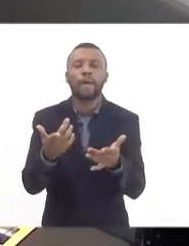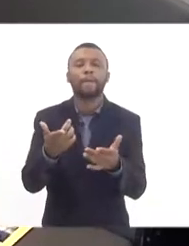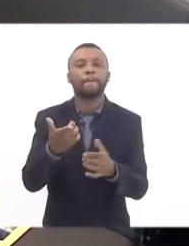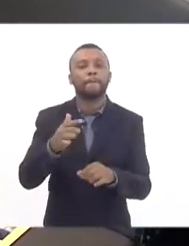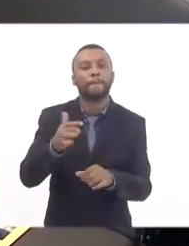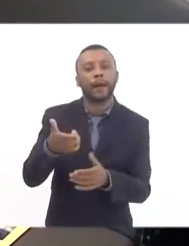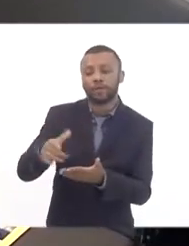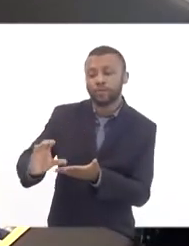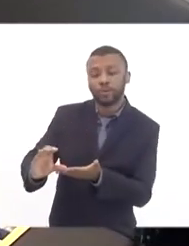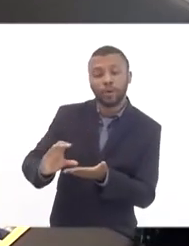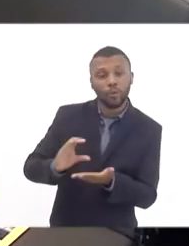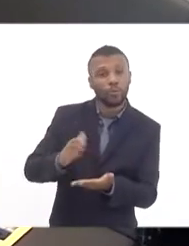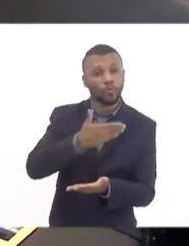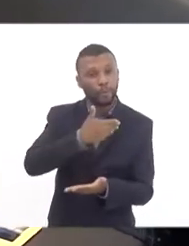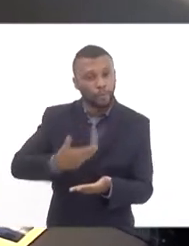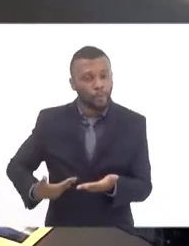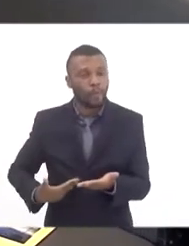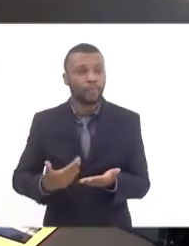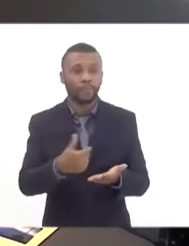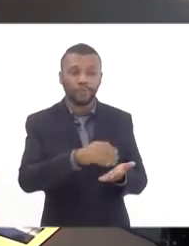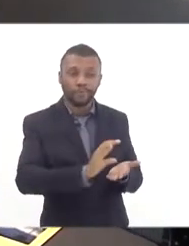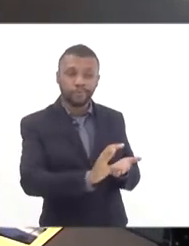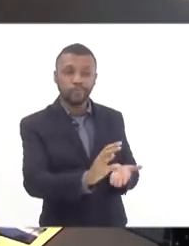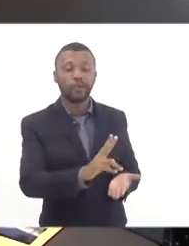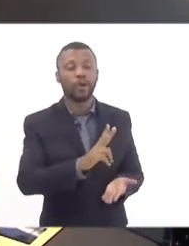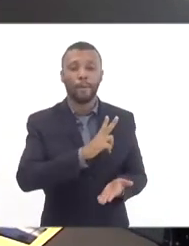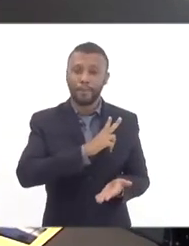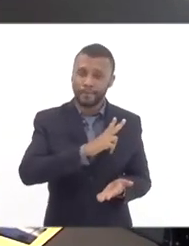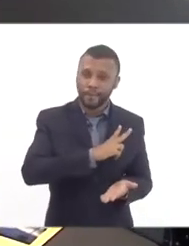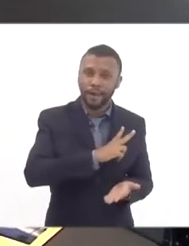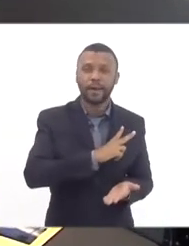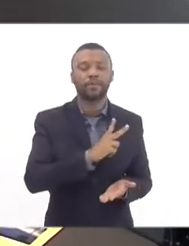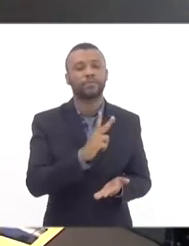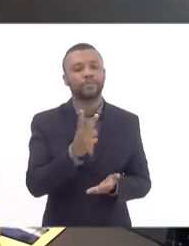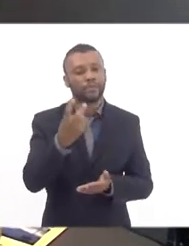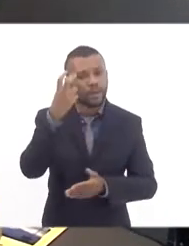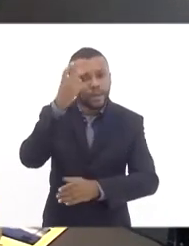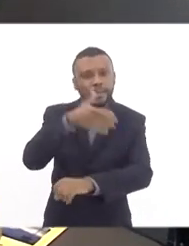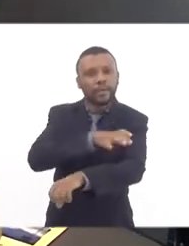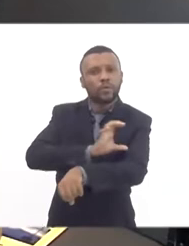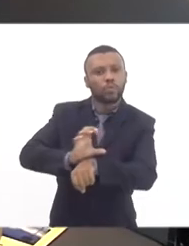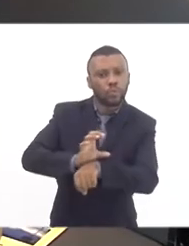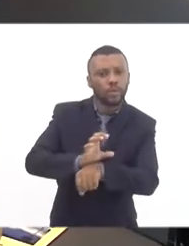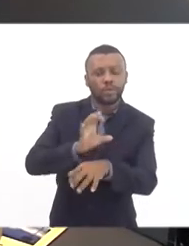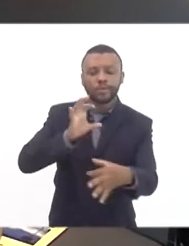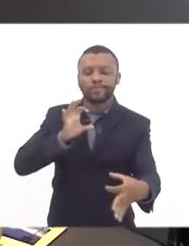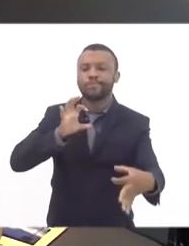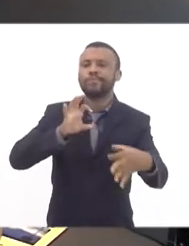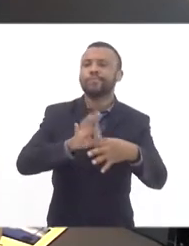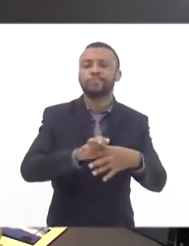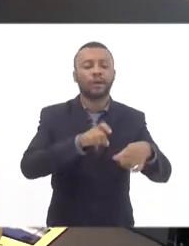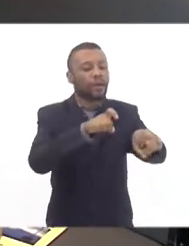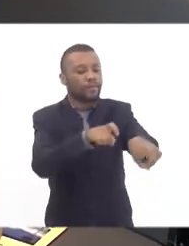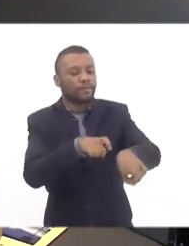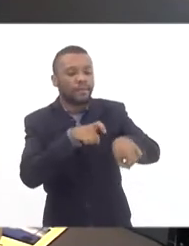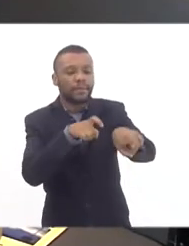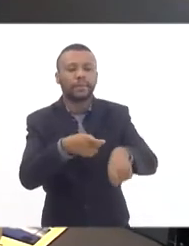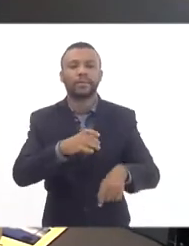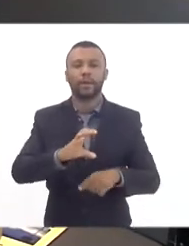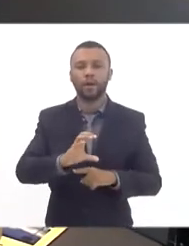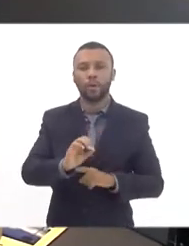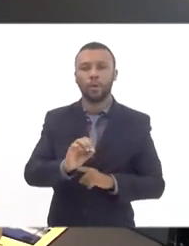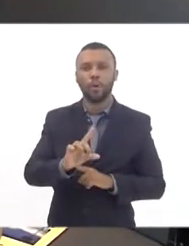tanto públicos quanto do terceiro setor, quanto privados, estejam conectados com a Fazenda Colobandê. Então, eu trago